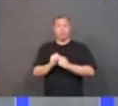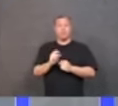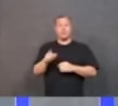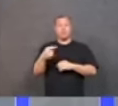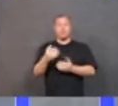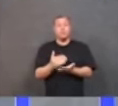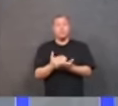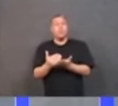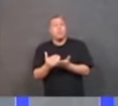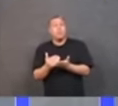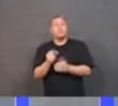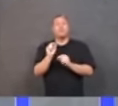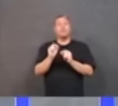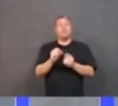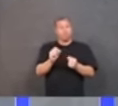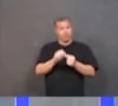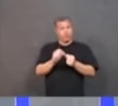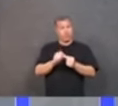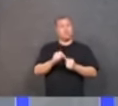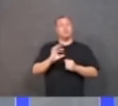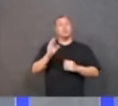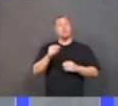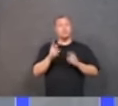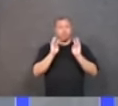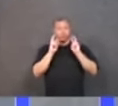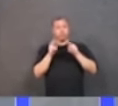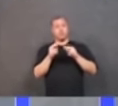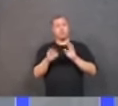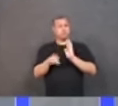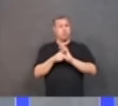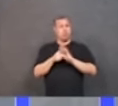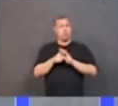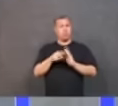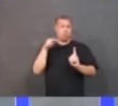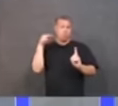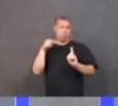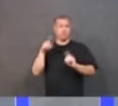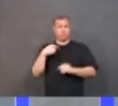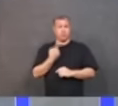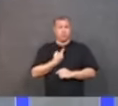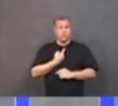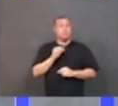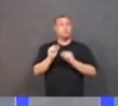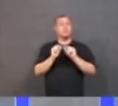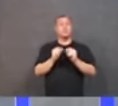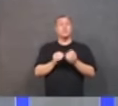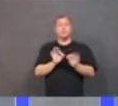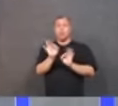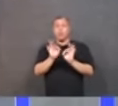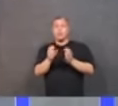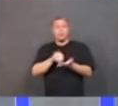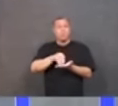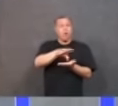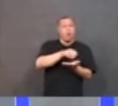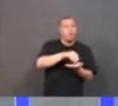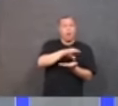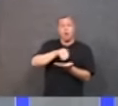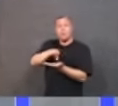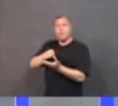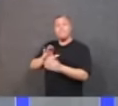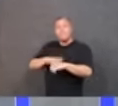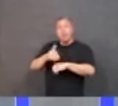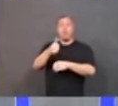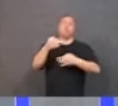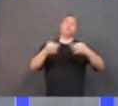disso, nós vamos conseguir fazer, dentro da nossa visão, uma implementação, quer dizer, uma distribuição de recursos que seja mais